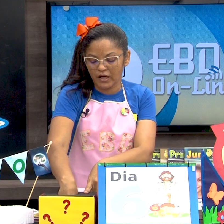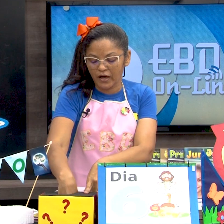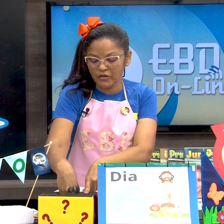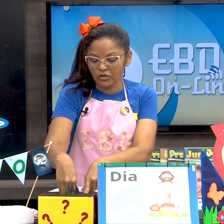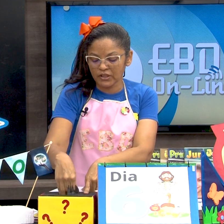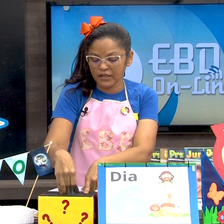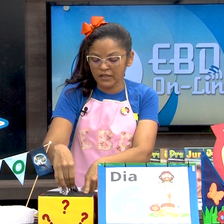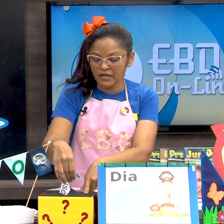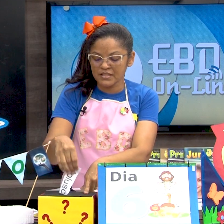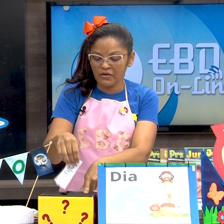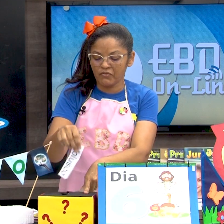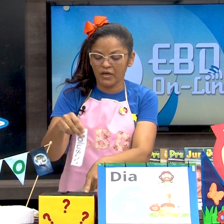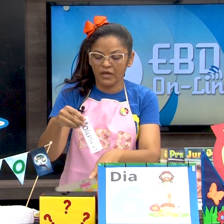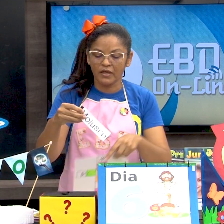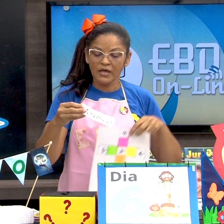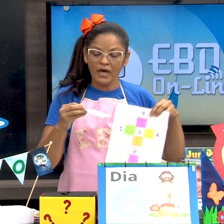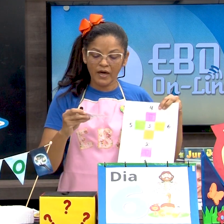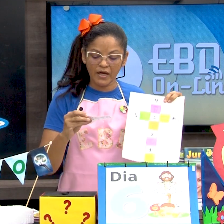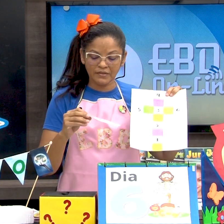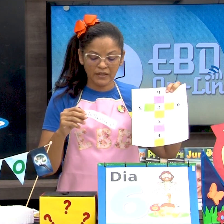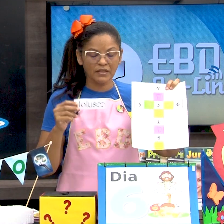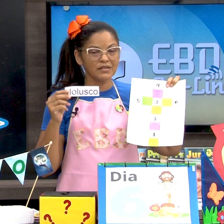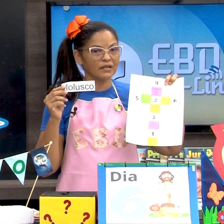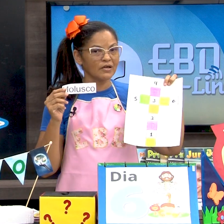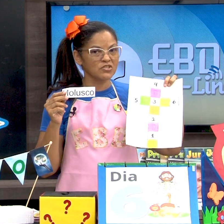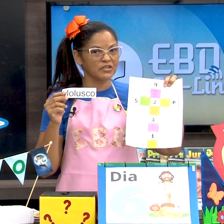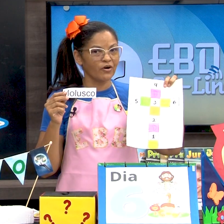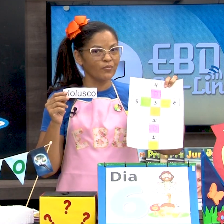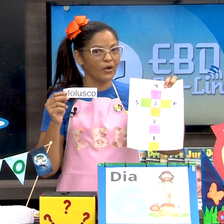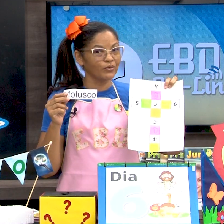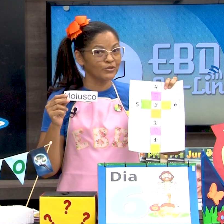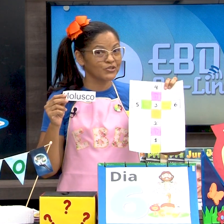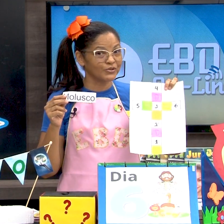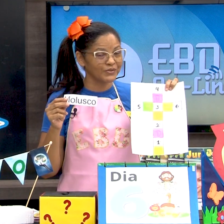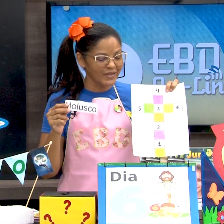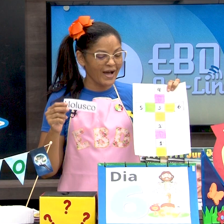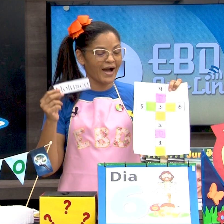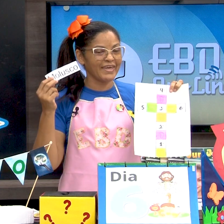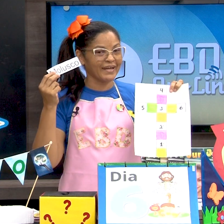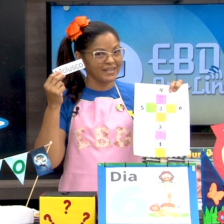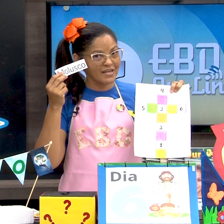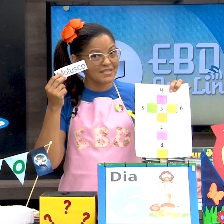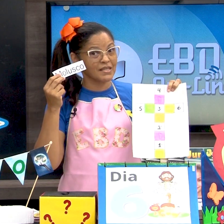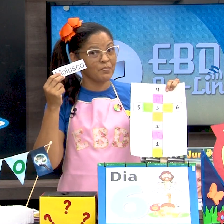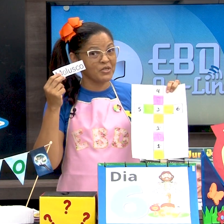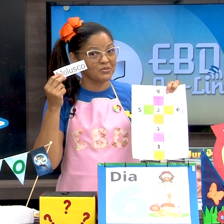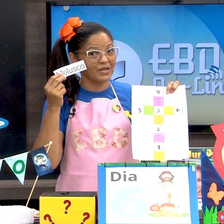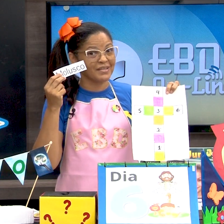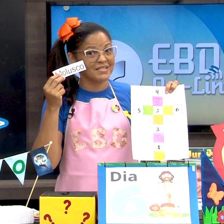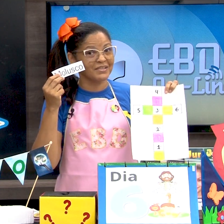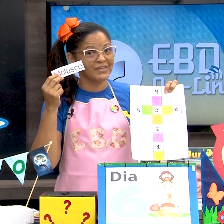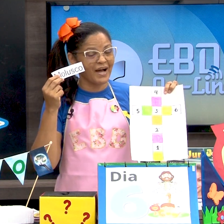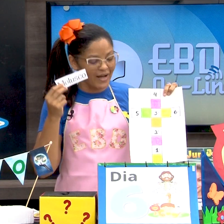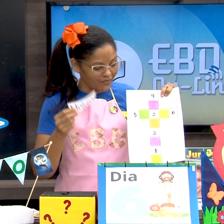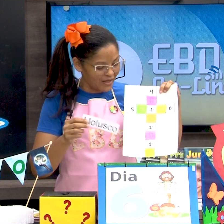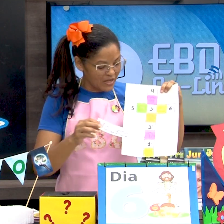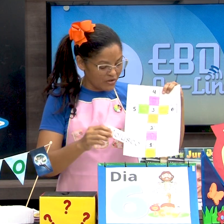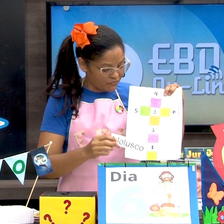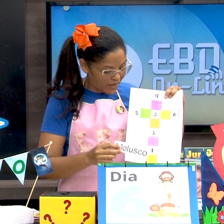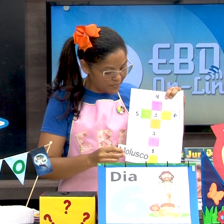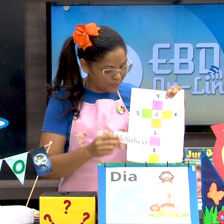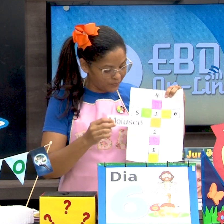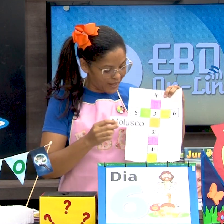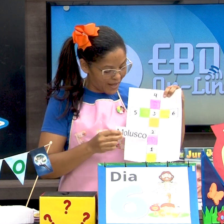cima do dia aí outra criança vem Eita que dia Deus criou o Molusco aí a criança que prestou atenção na